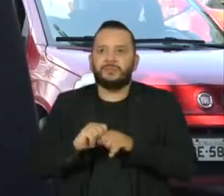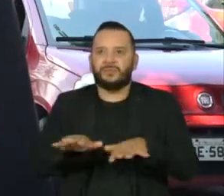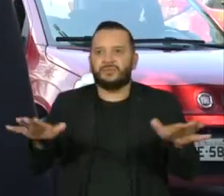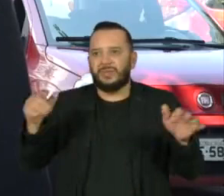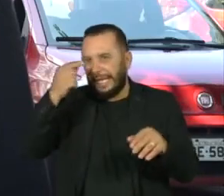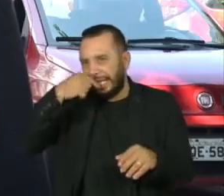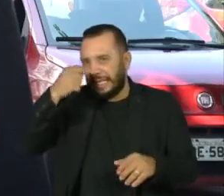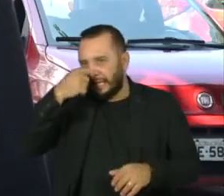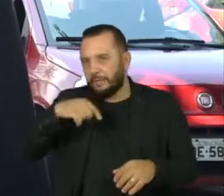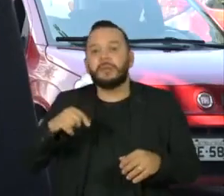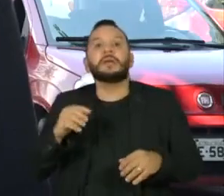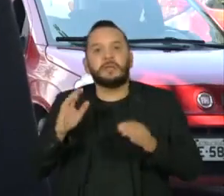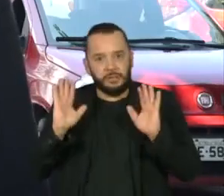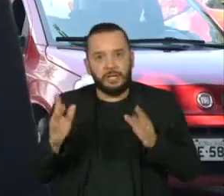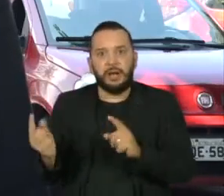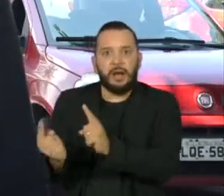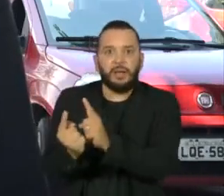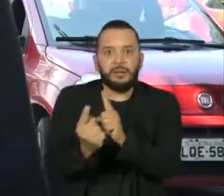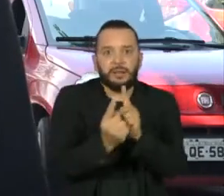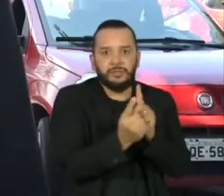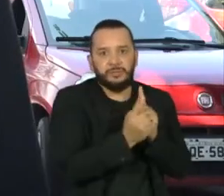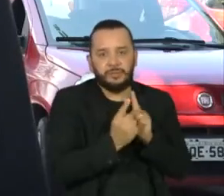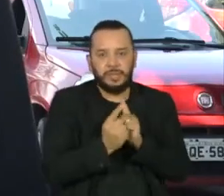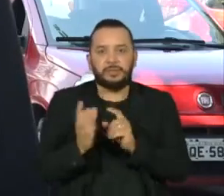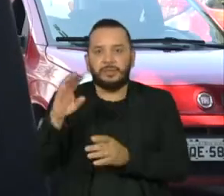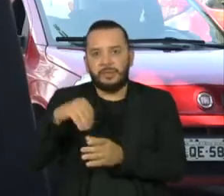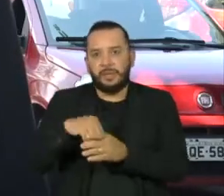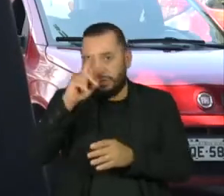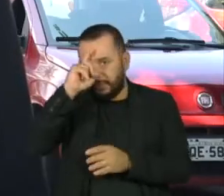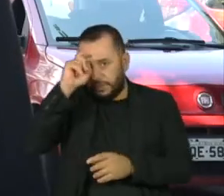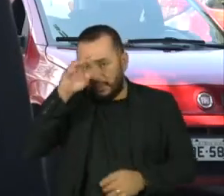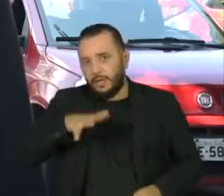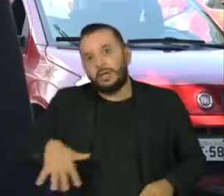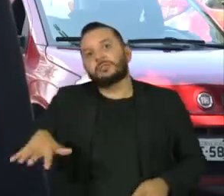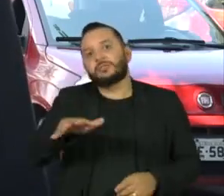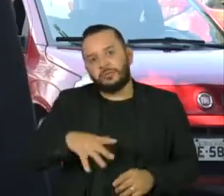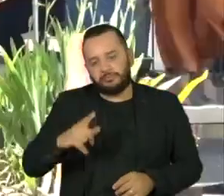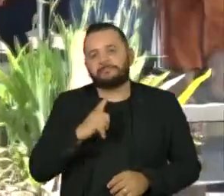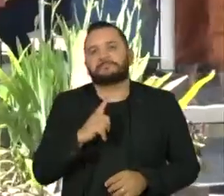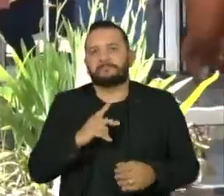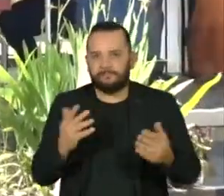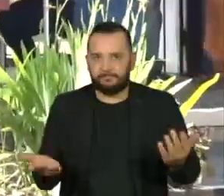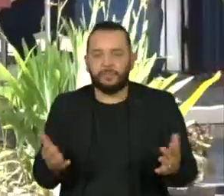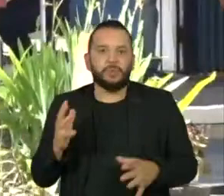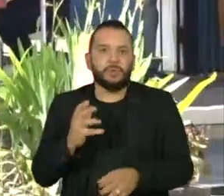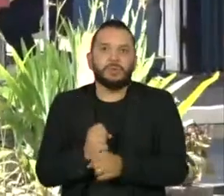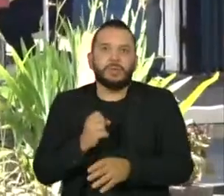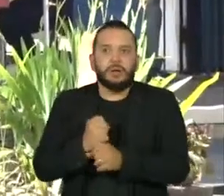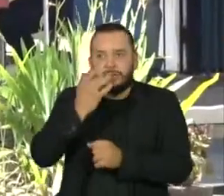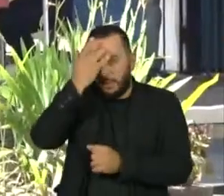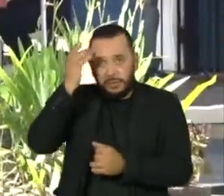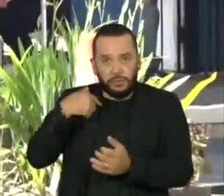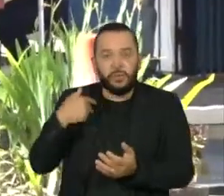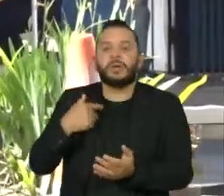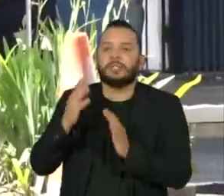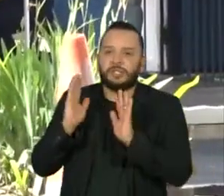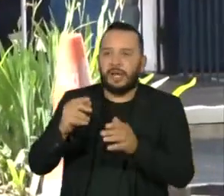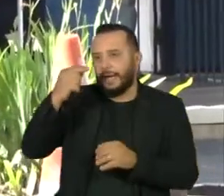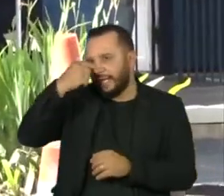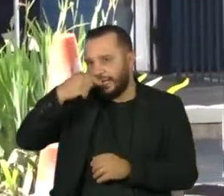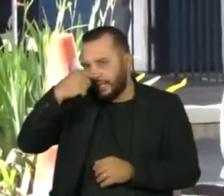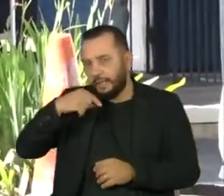Surto Aumentou a demanda de atendimento nas unidades hospitalares da região metropolitana o número de pacientes com